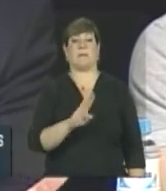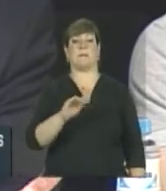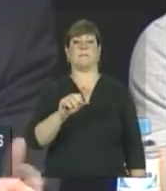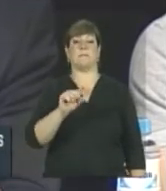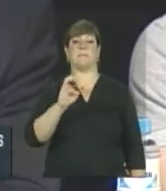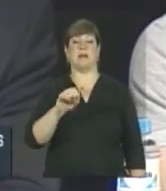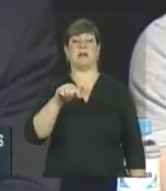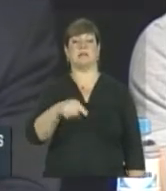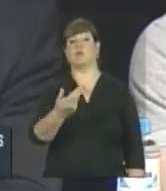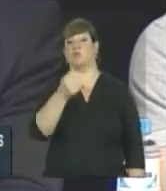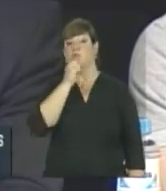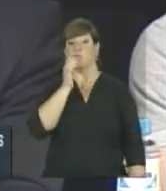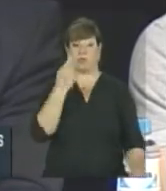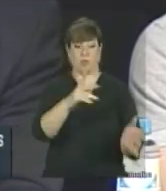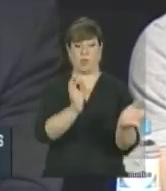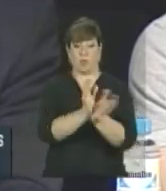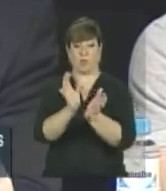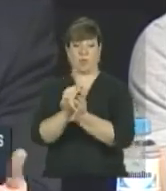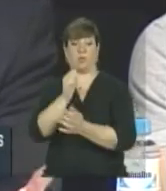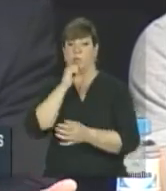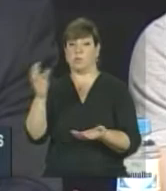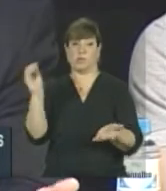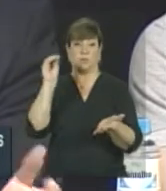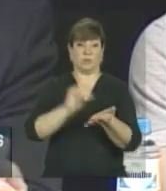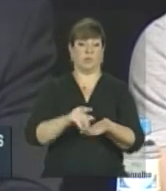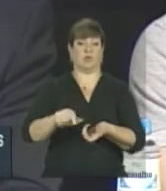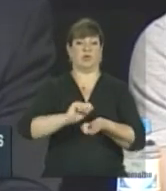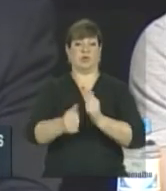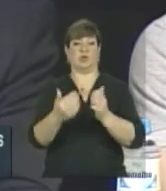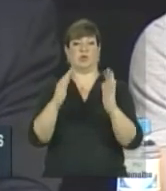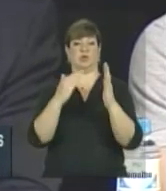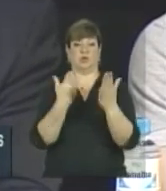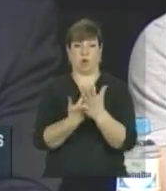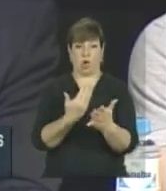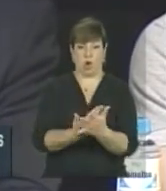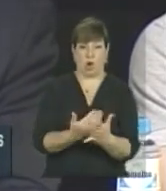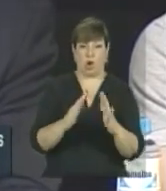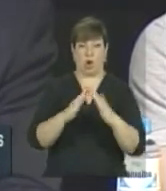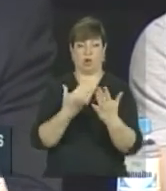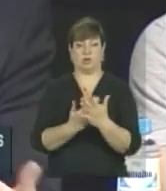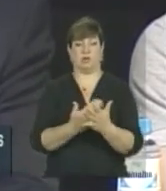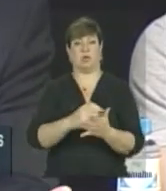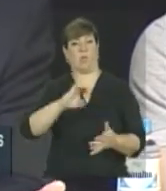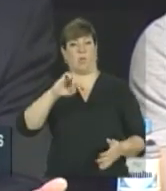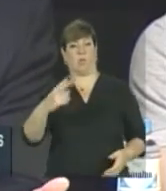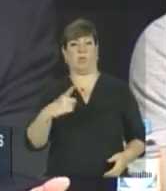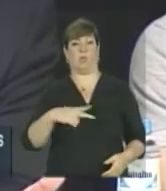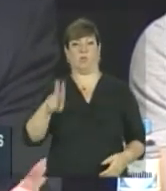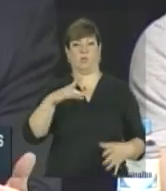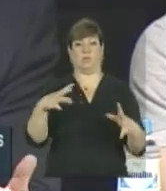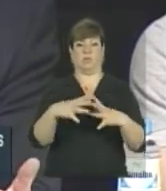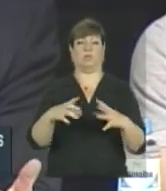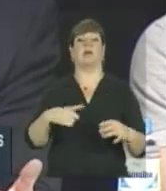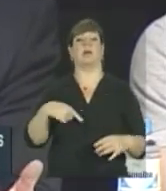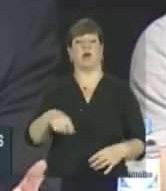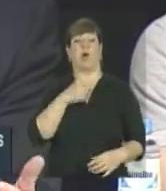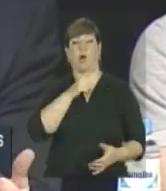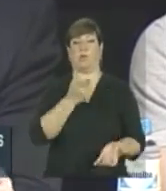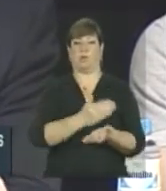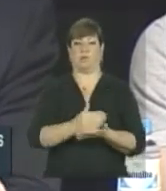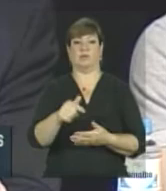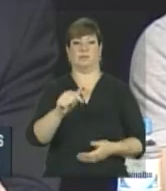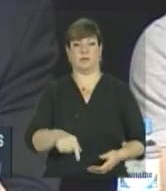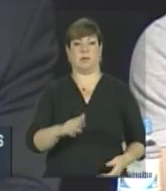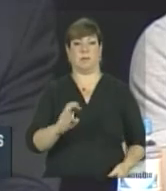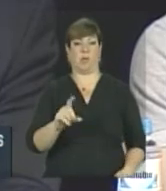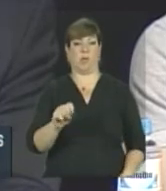modalidade não está inscrita nos jogos escolares ou nos jogos universitários, passa a contar com essa bolsa, e isso